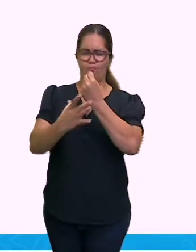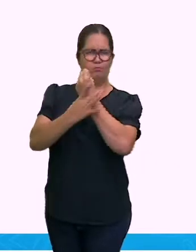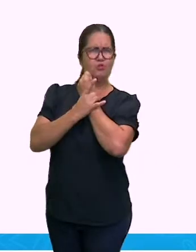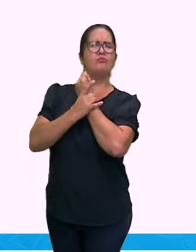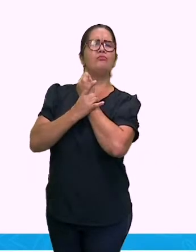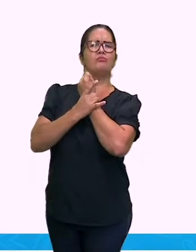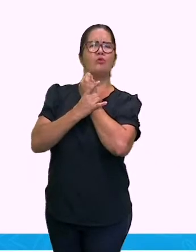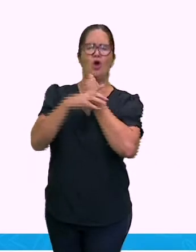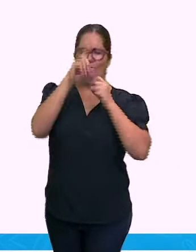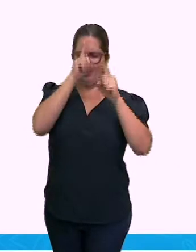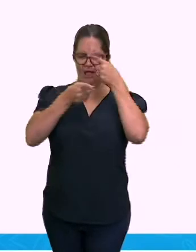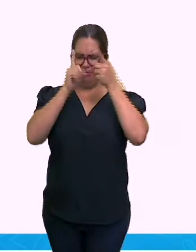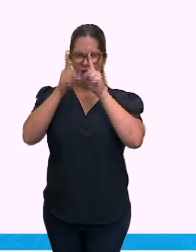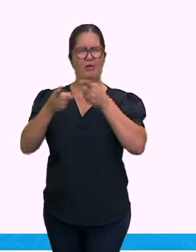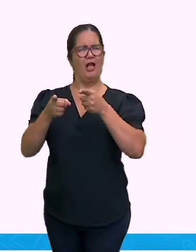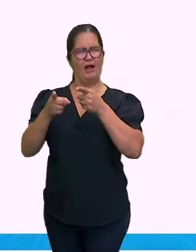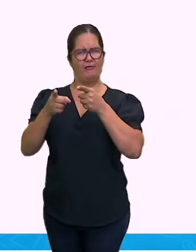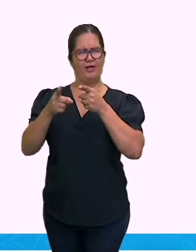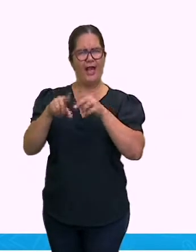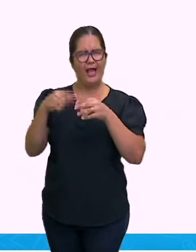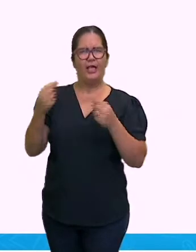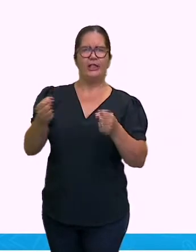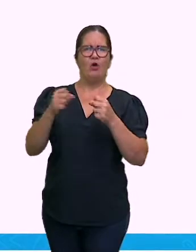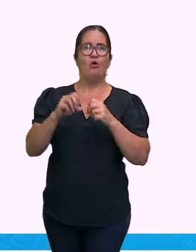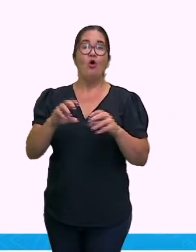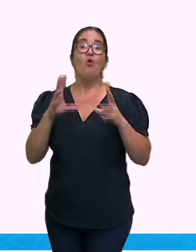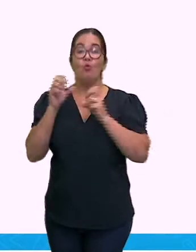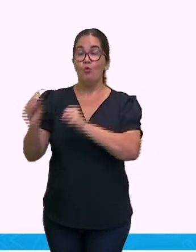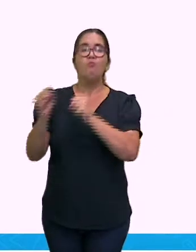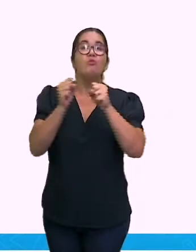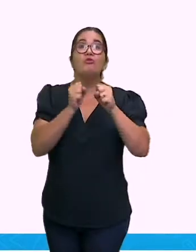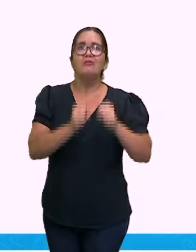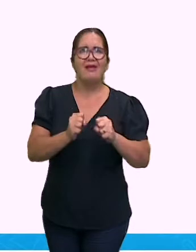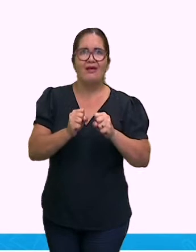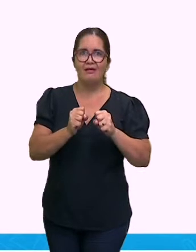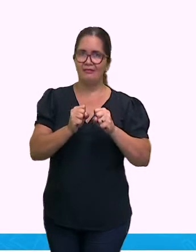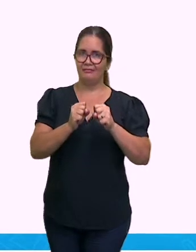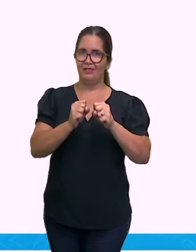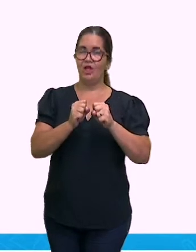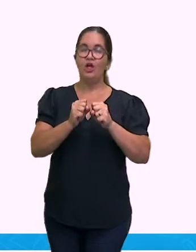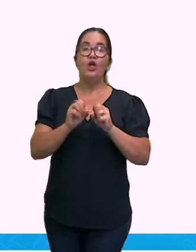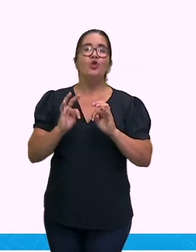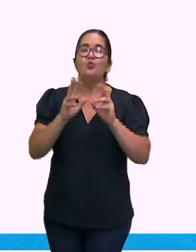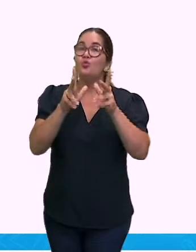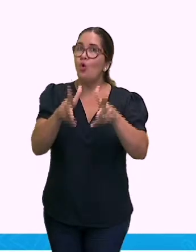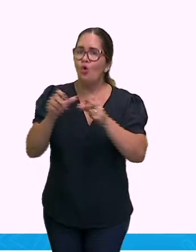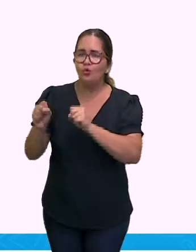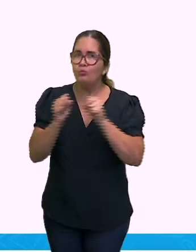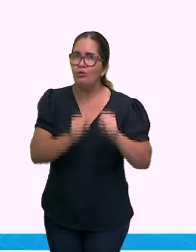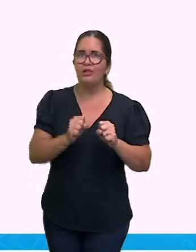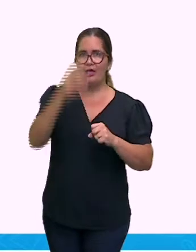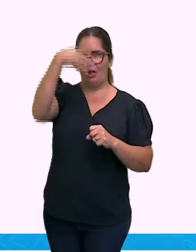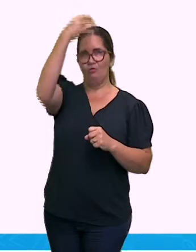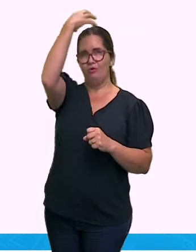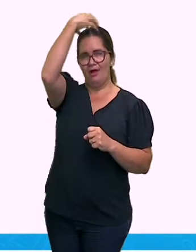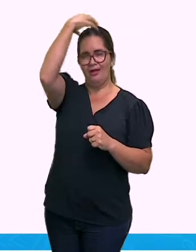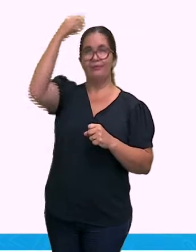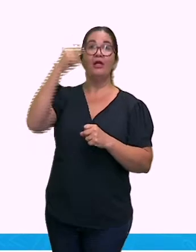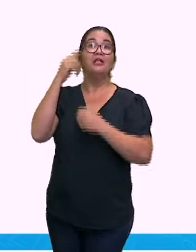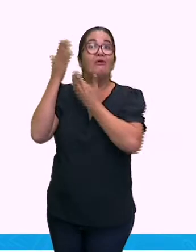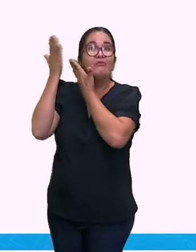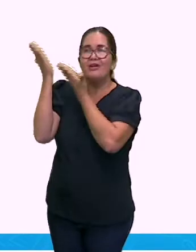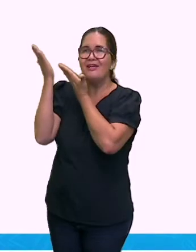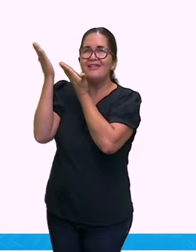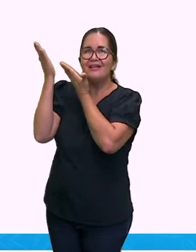absoluto, a centralização do poder. Ele tem em suas mãos o dinheiro e o